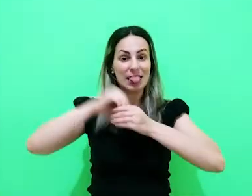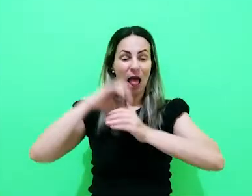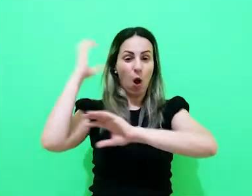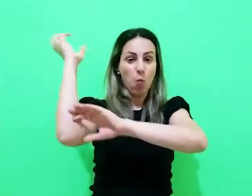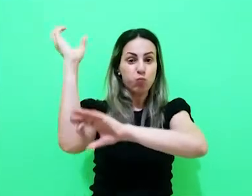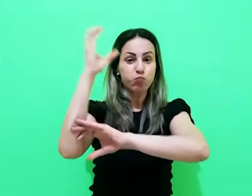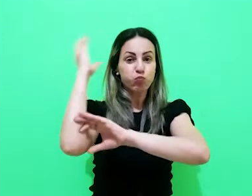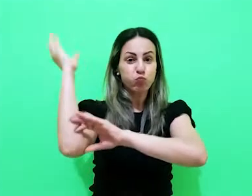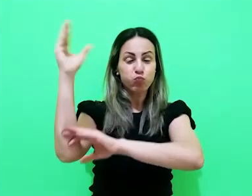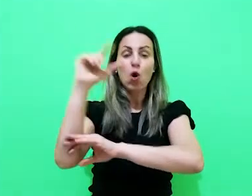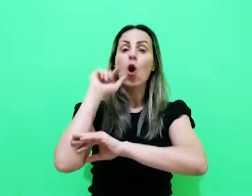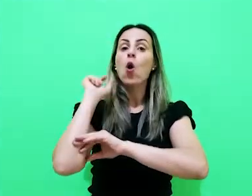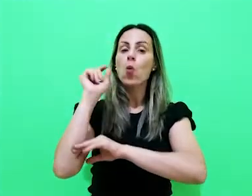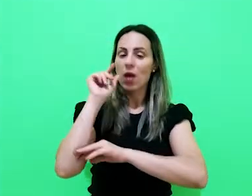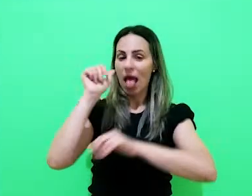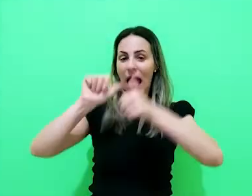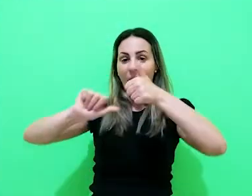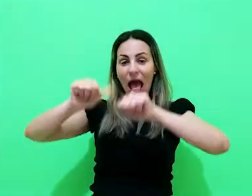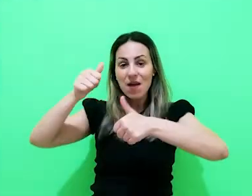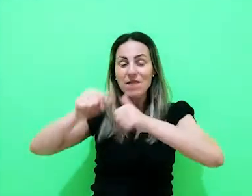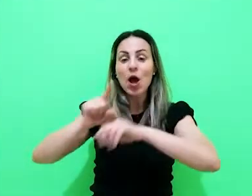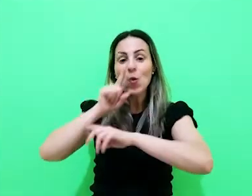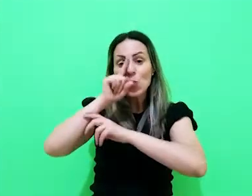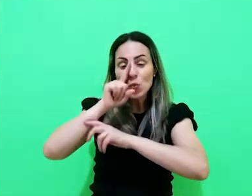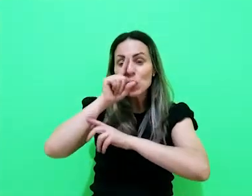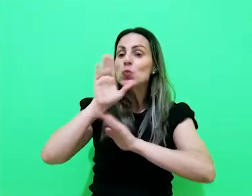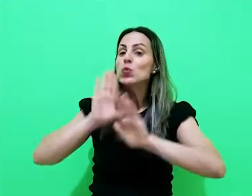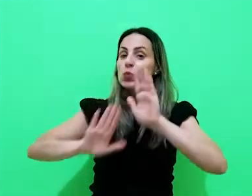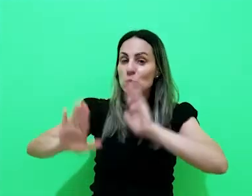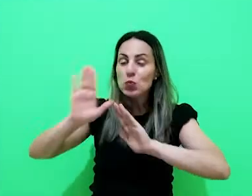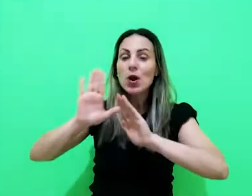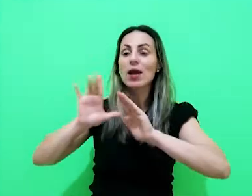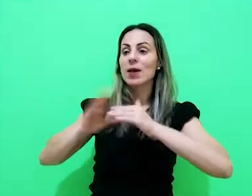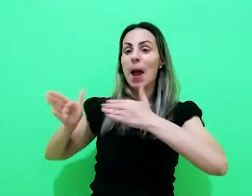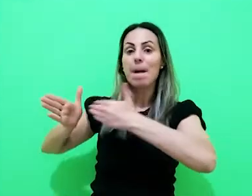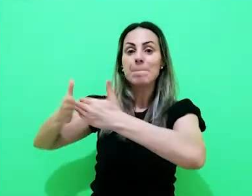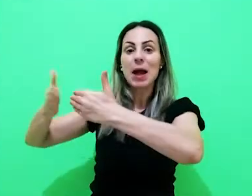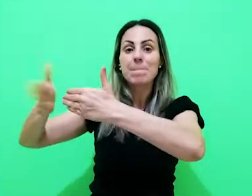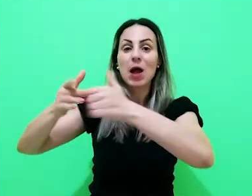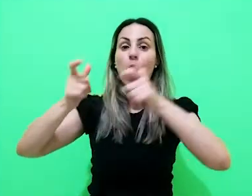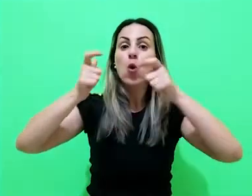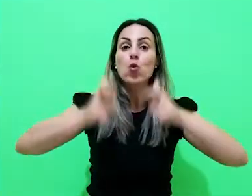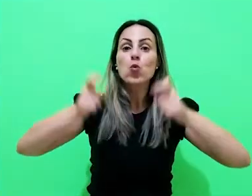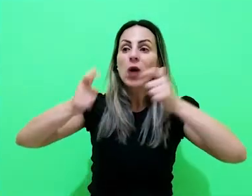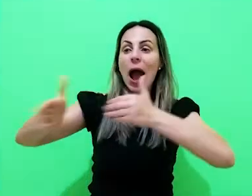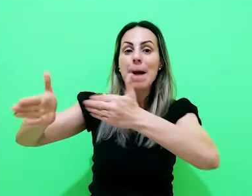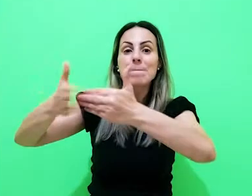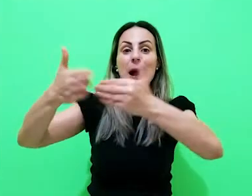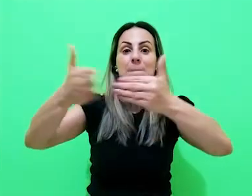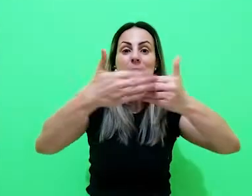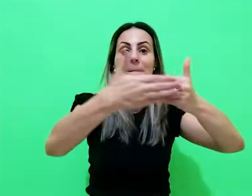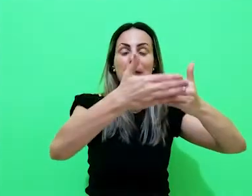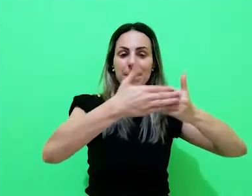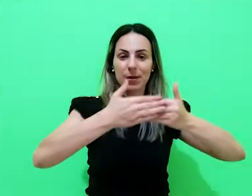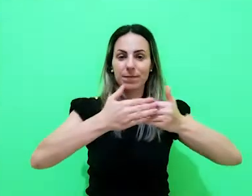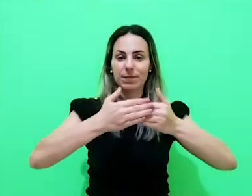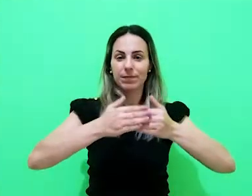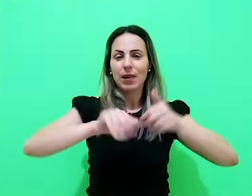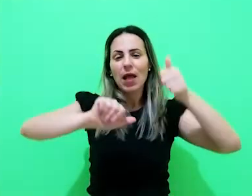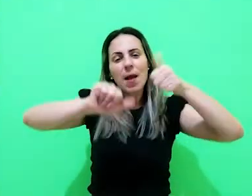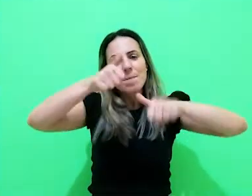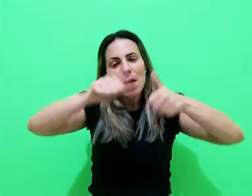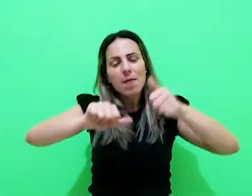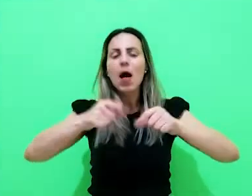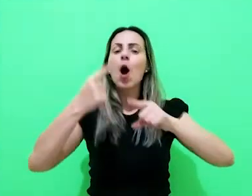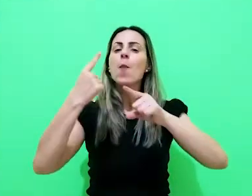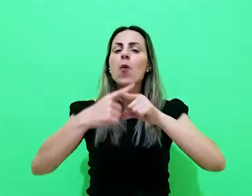Sem dúvida nenhuma, avaliar os riscos e perigos e isolar a área, né? Então, por que eu preciso avaliar